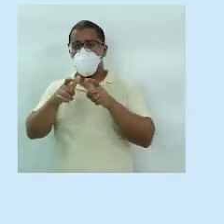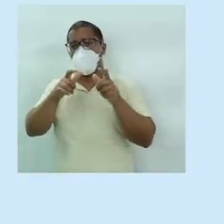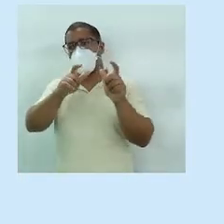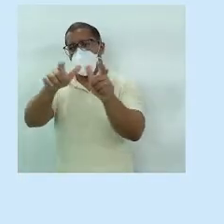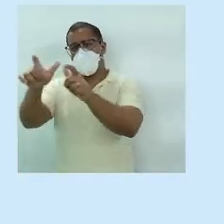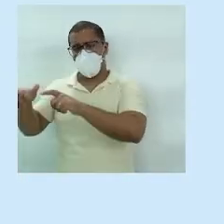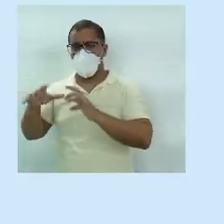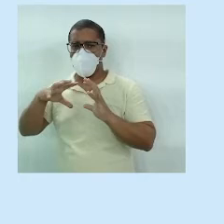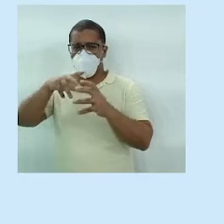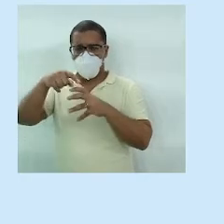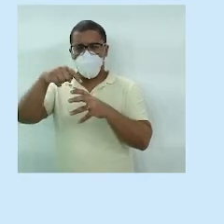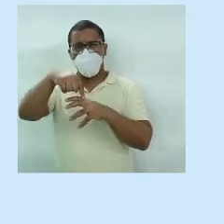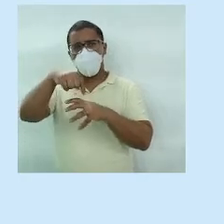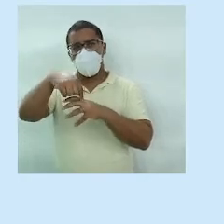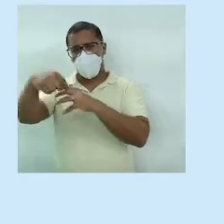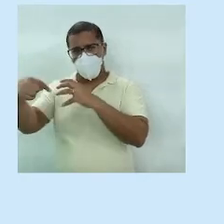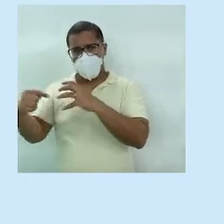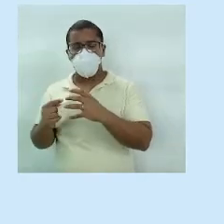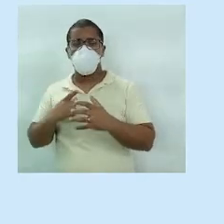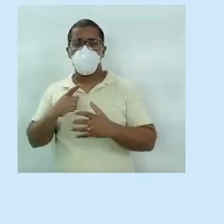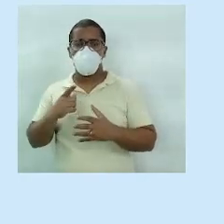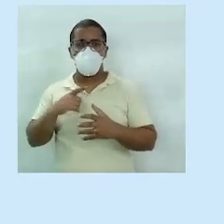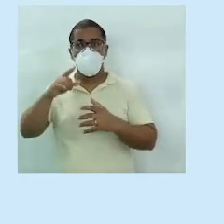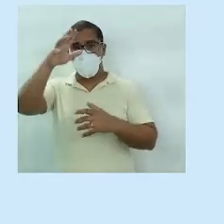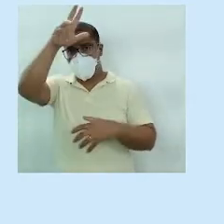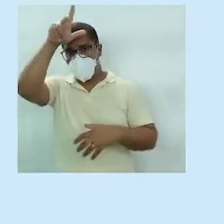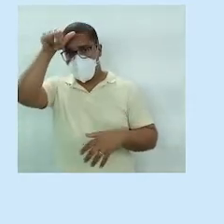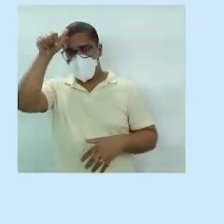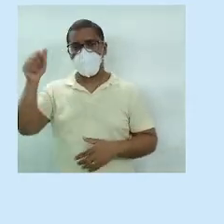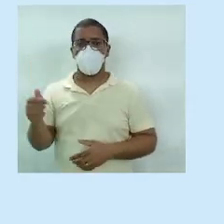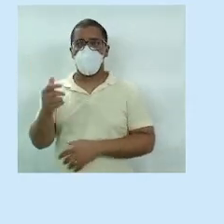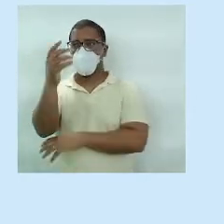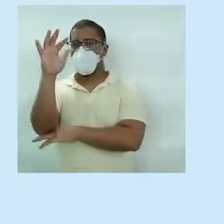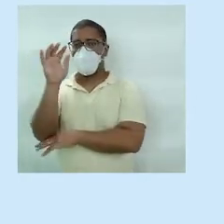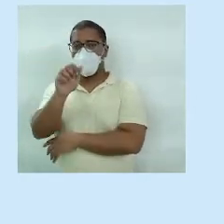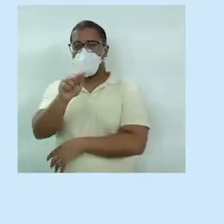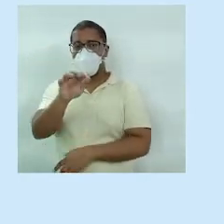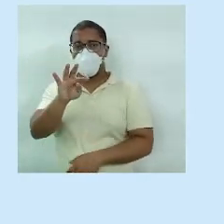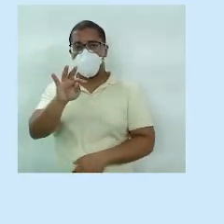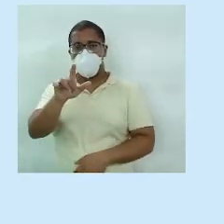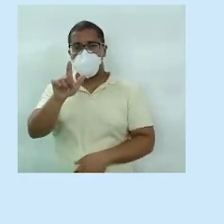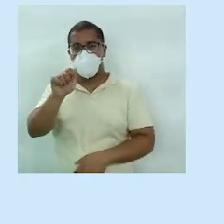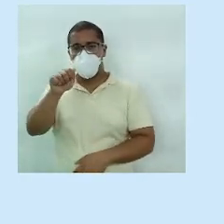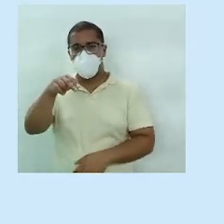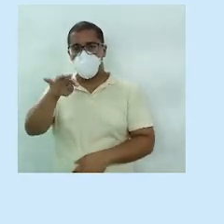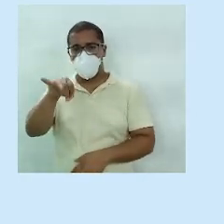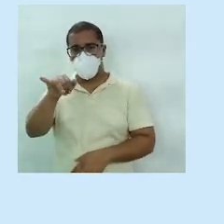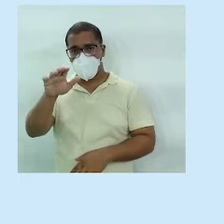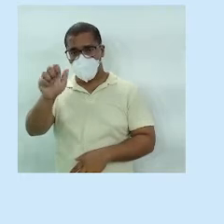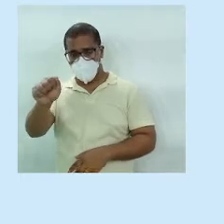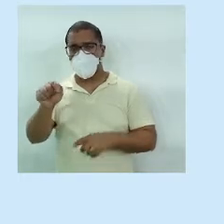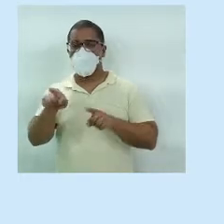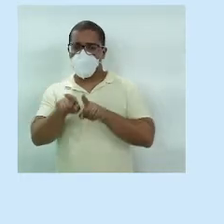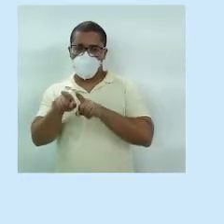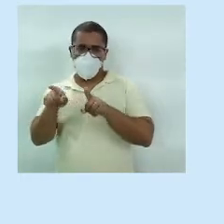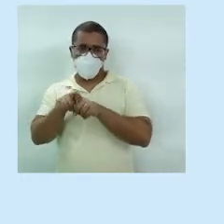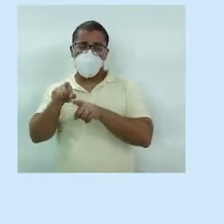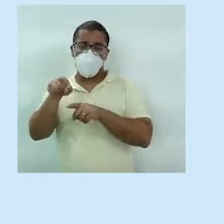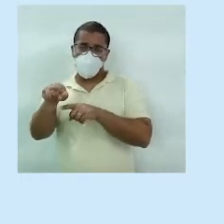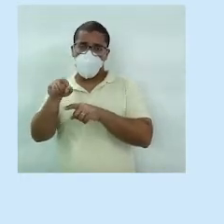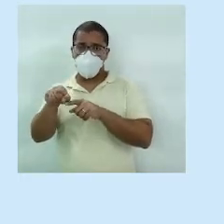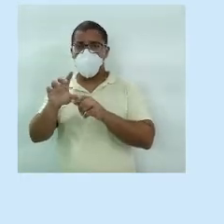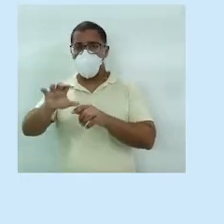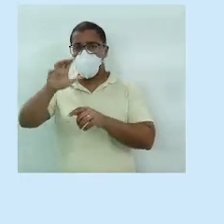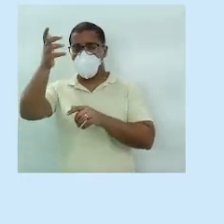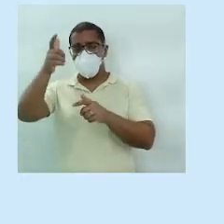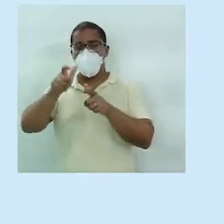Amazônia, tá certo? Na Mata Atlântica acontece essas queimadas de florestas, no qual contribui também para